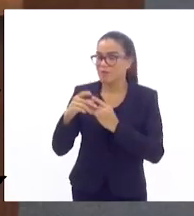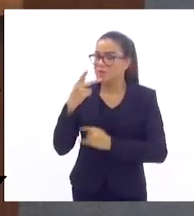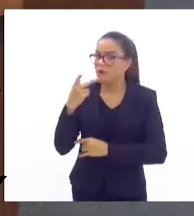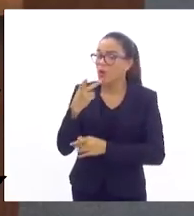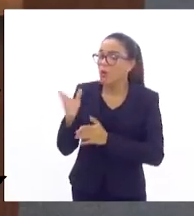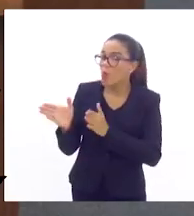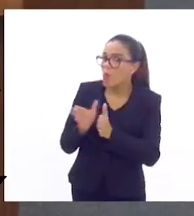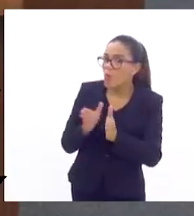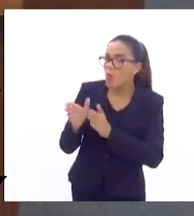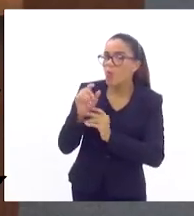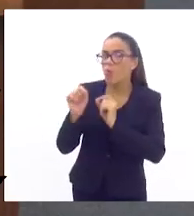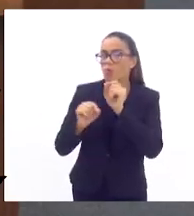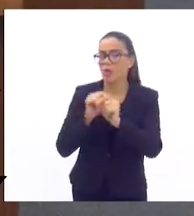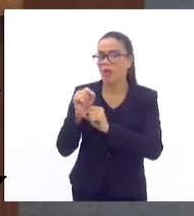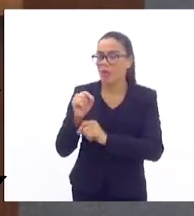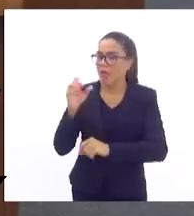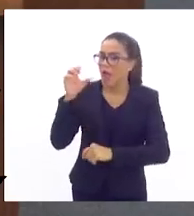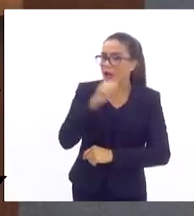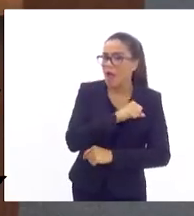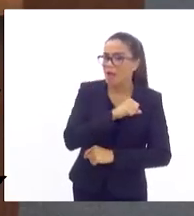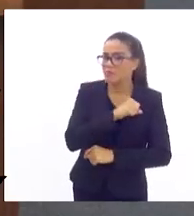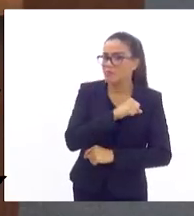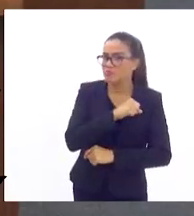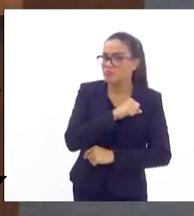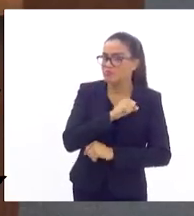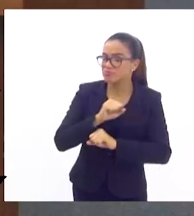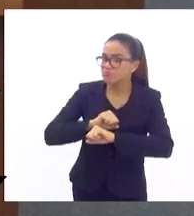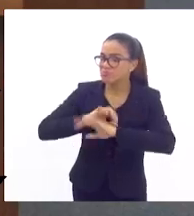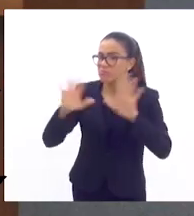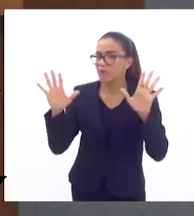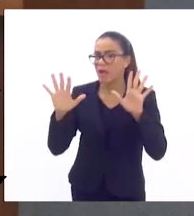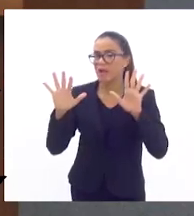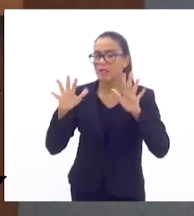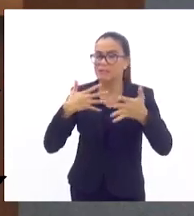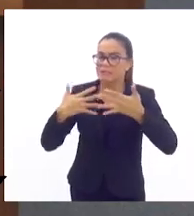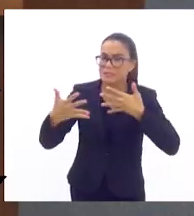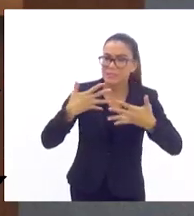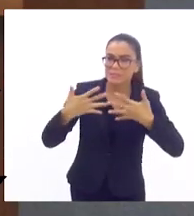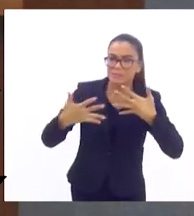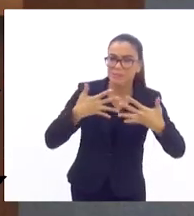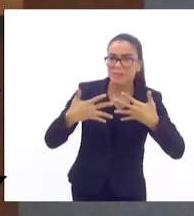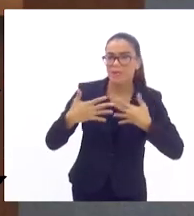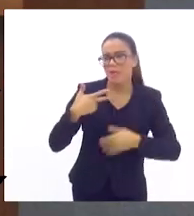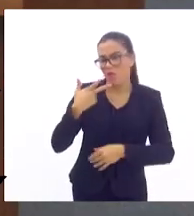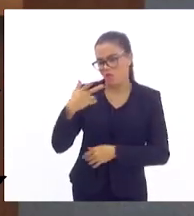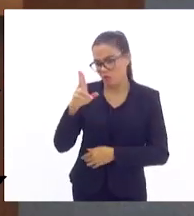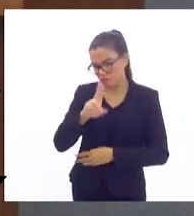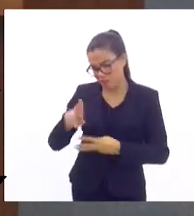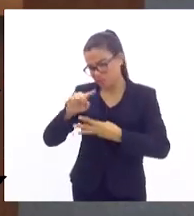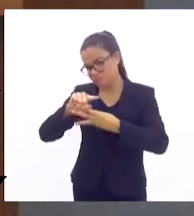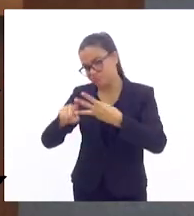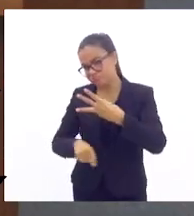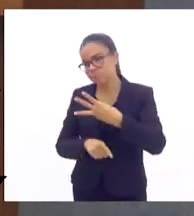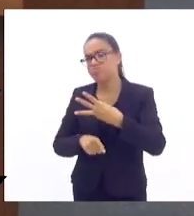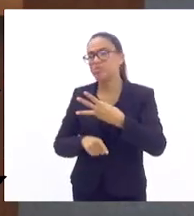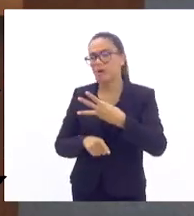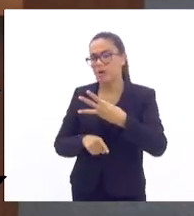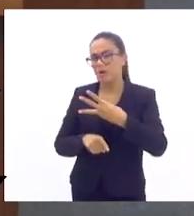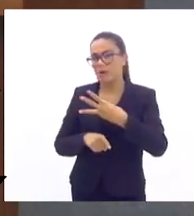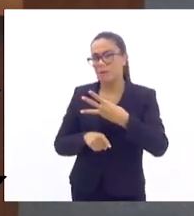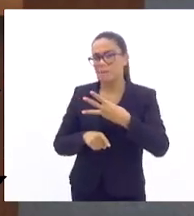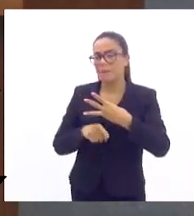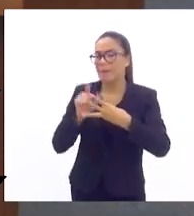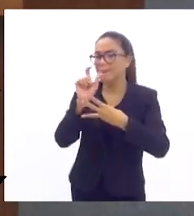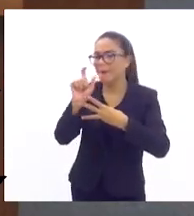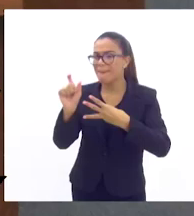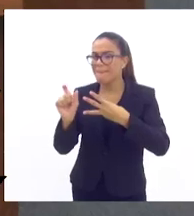tem que ser ágil, de forma clara e transparente, eu vou usar esses três adjetivos para